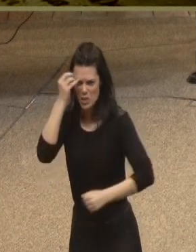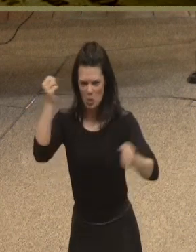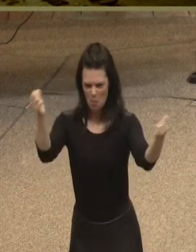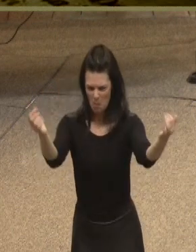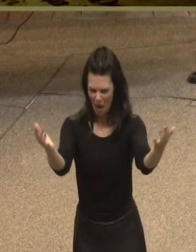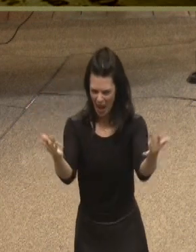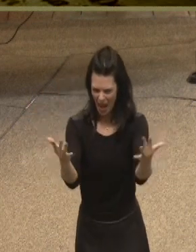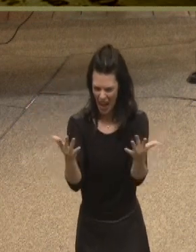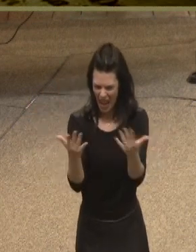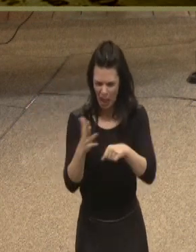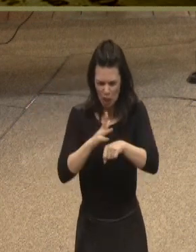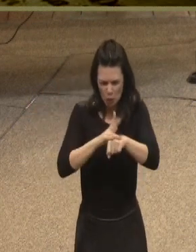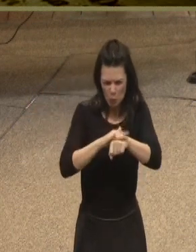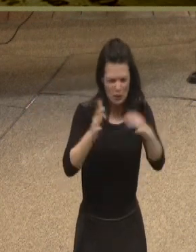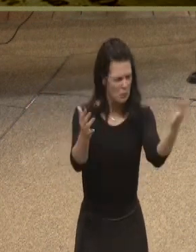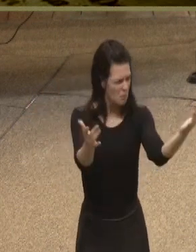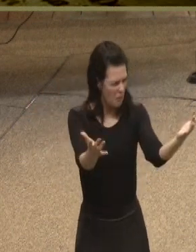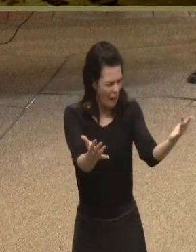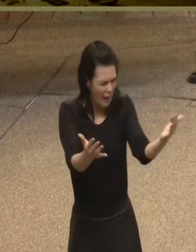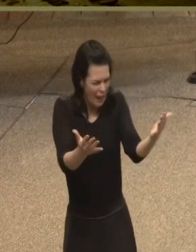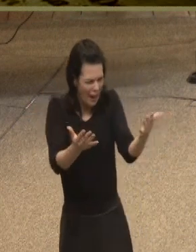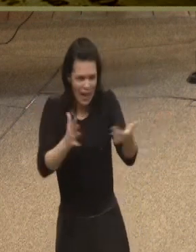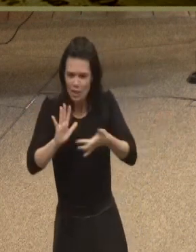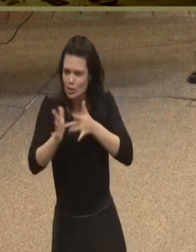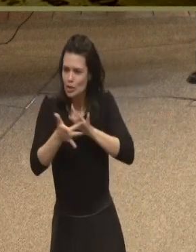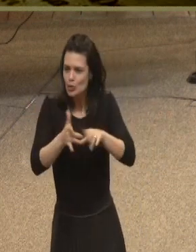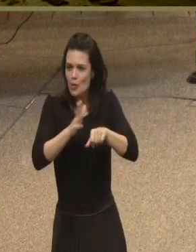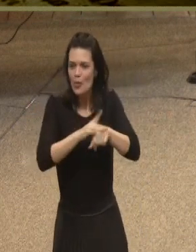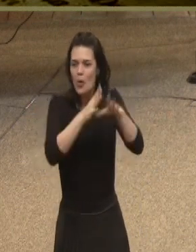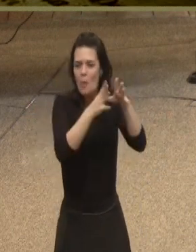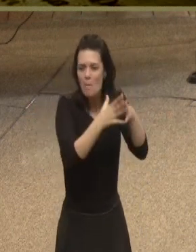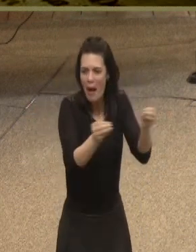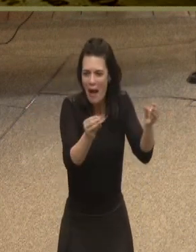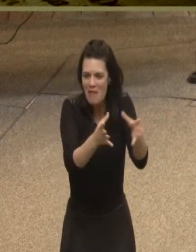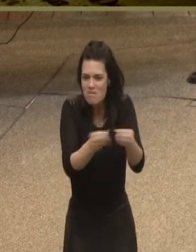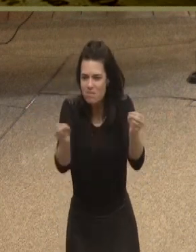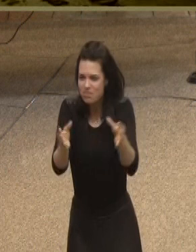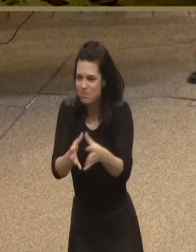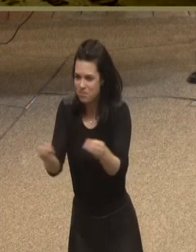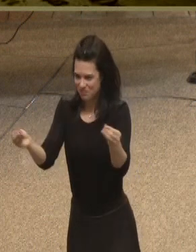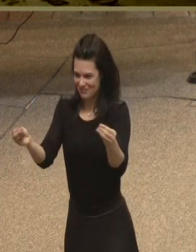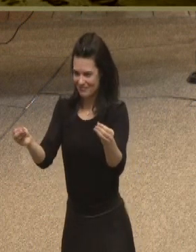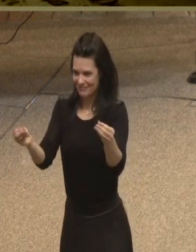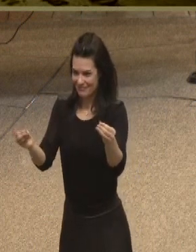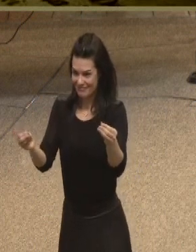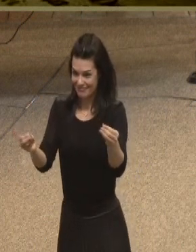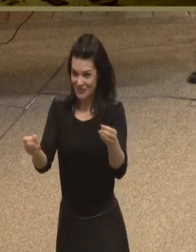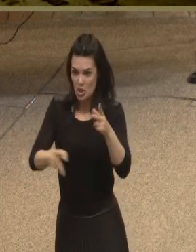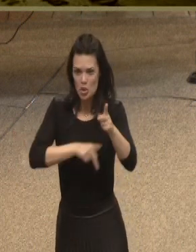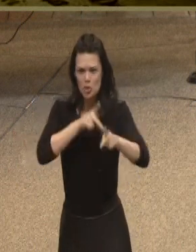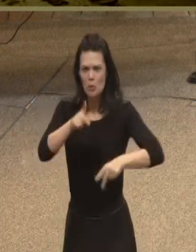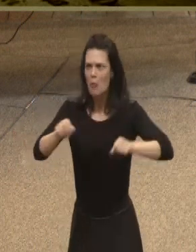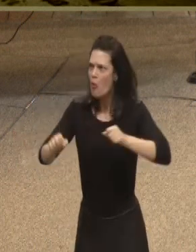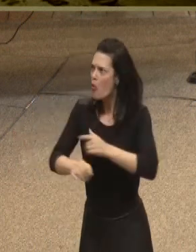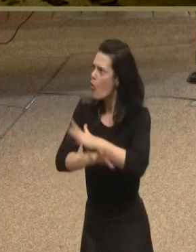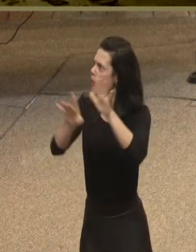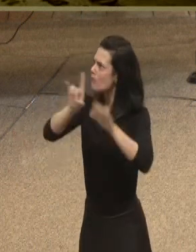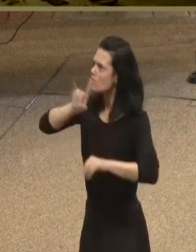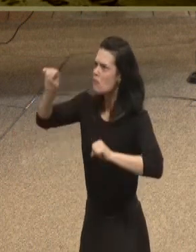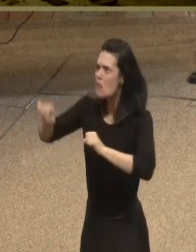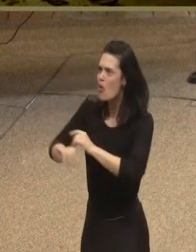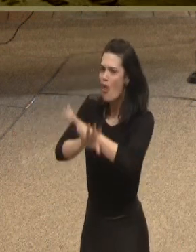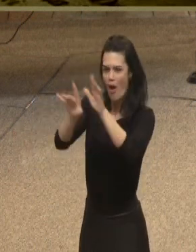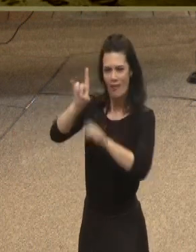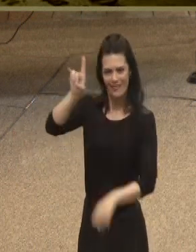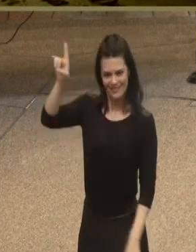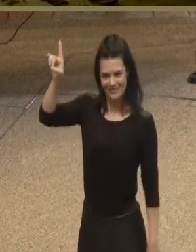seus enfermos, os seus doentes, e Jesus os curava. E por isso o povo glorificava a Deus. O nome